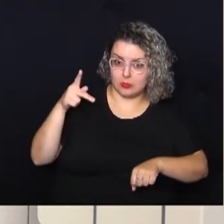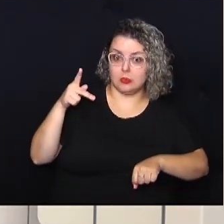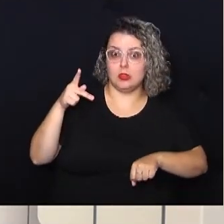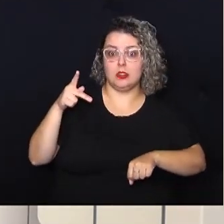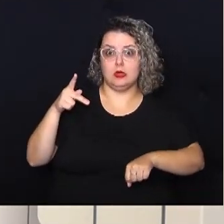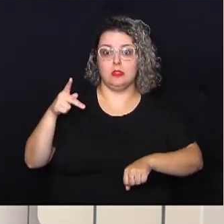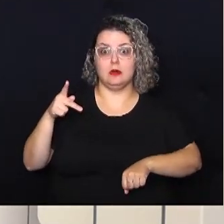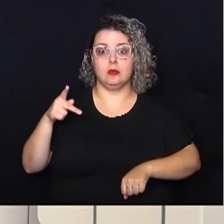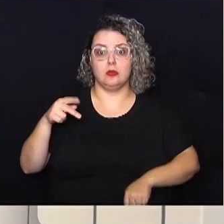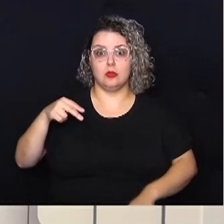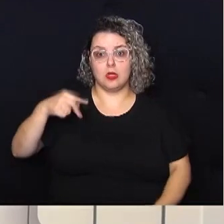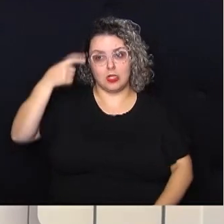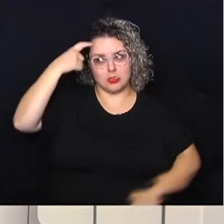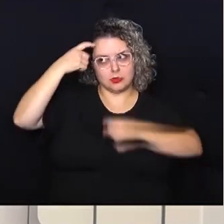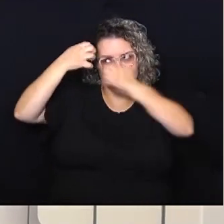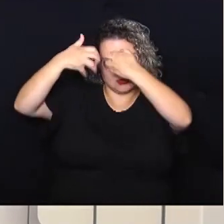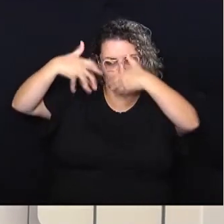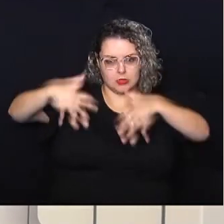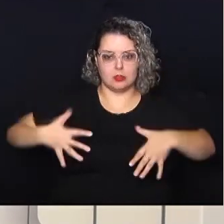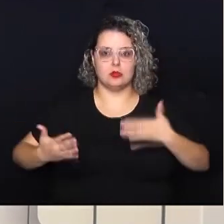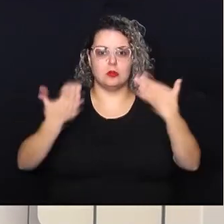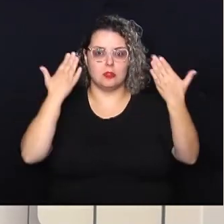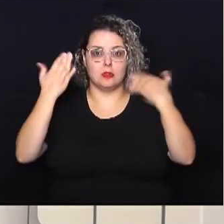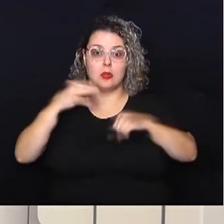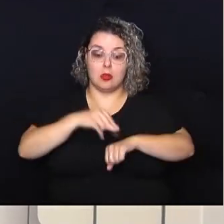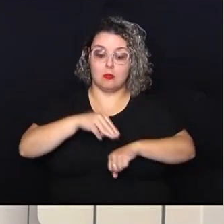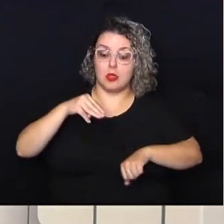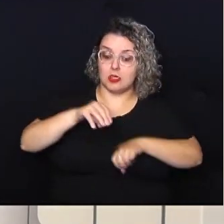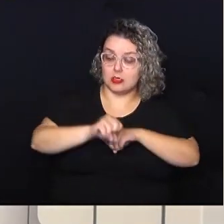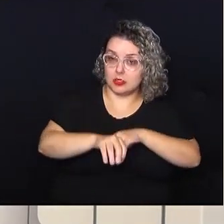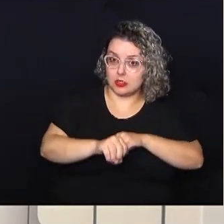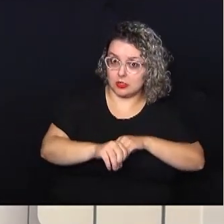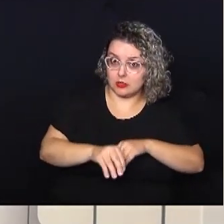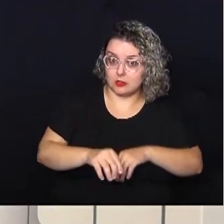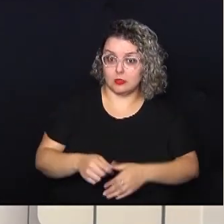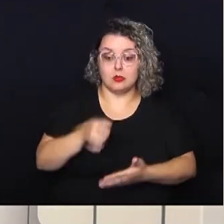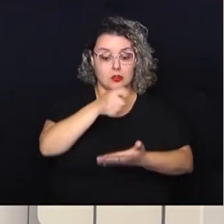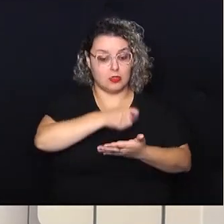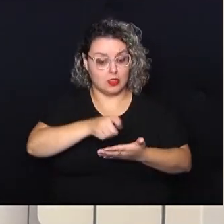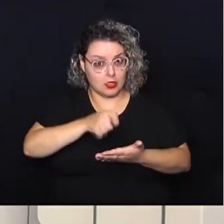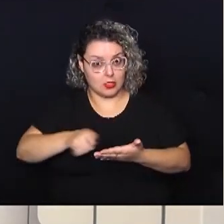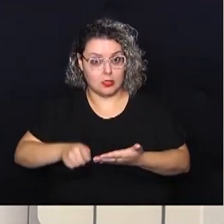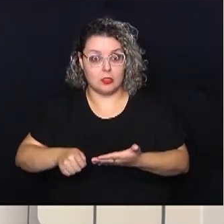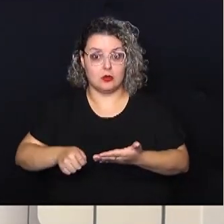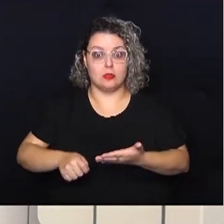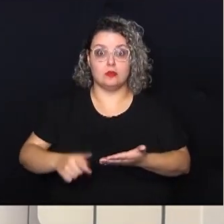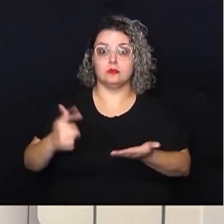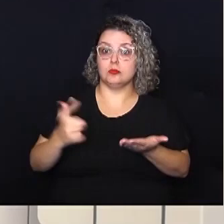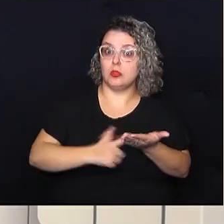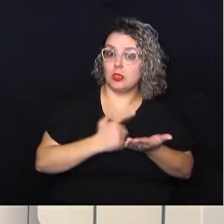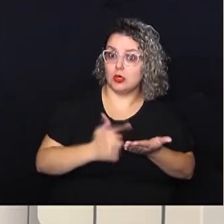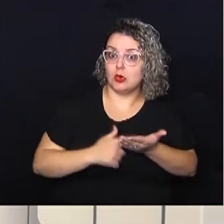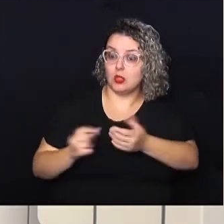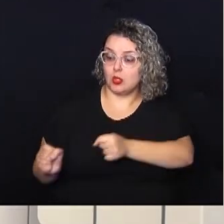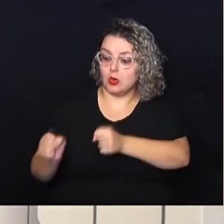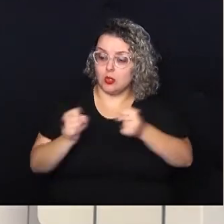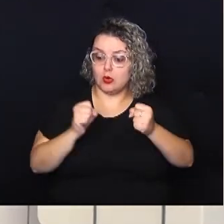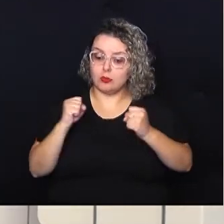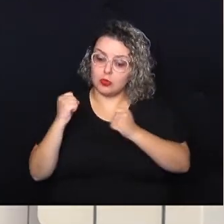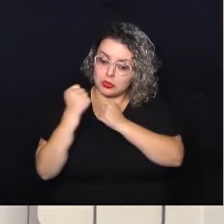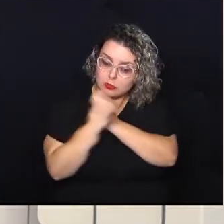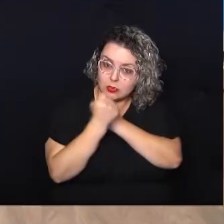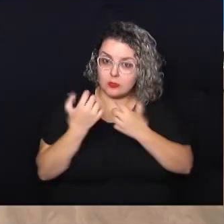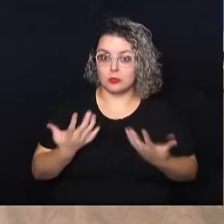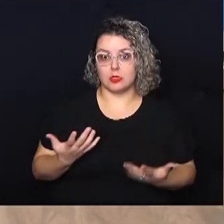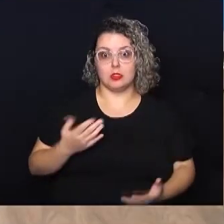graduada em neuropsicologia, mestre em educação, escritora, autora do livro O Poder de Me Proteger.